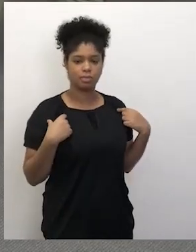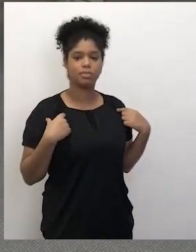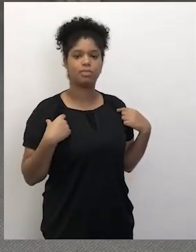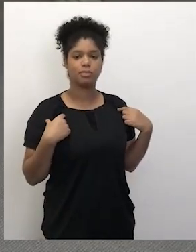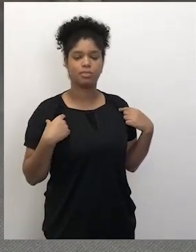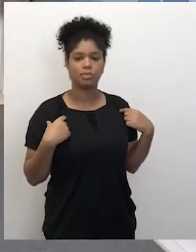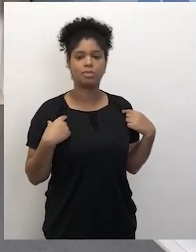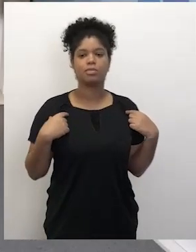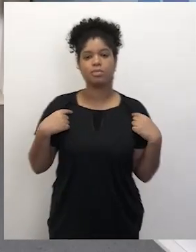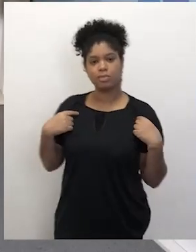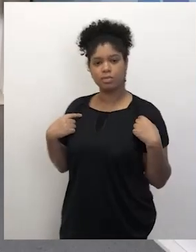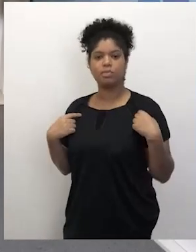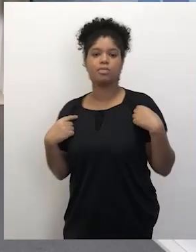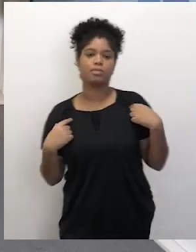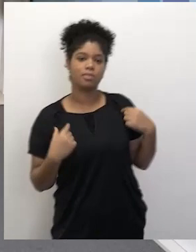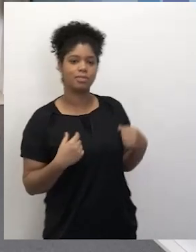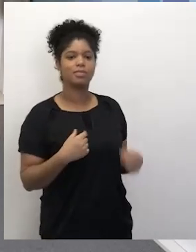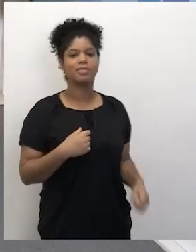Um, dois.